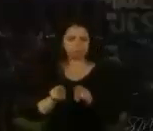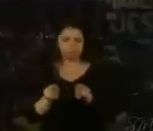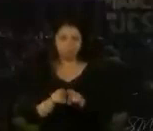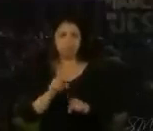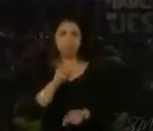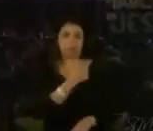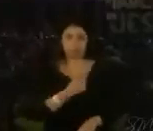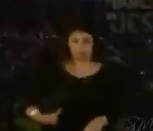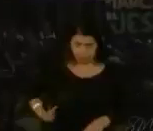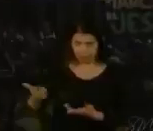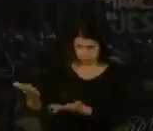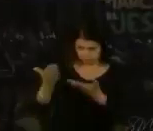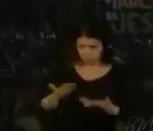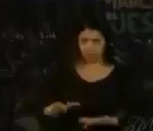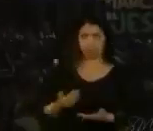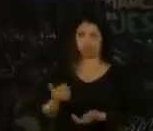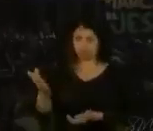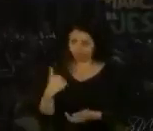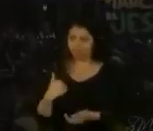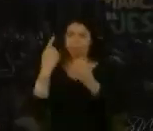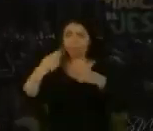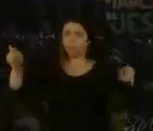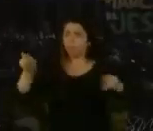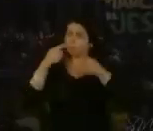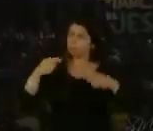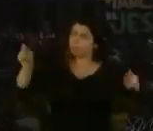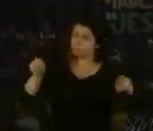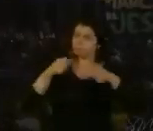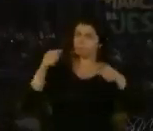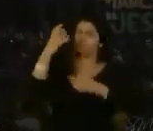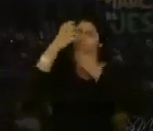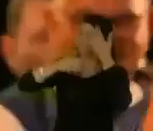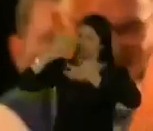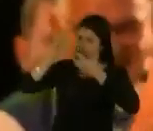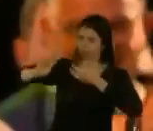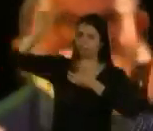aqui. Vem cá, Mídia. Vem aqui pra frente aqui, olha.